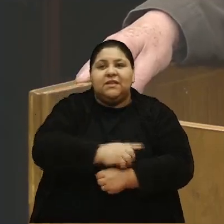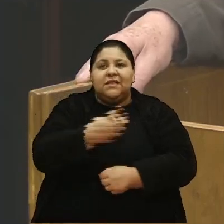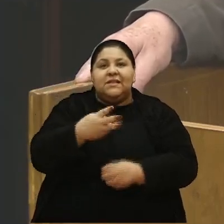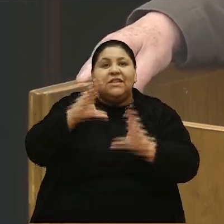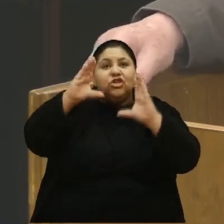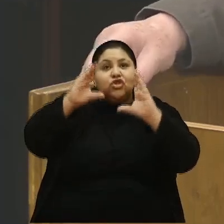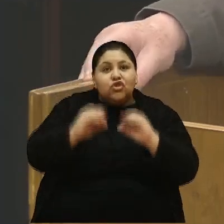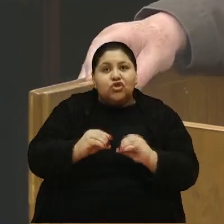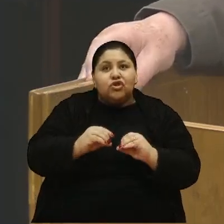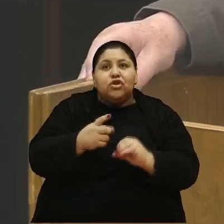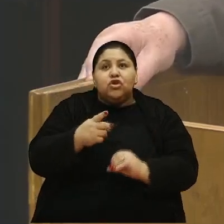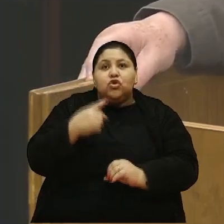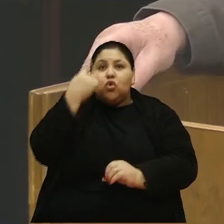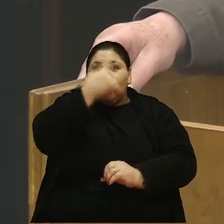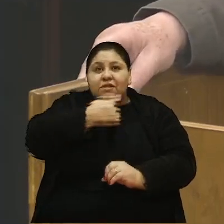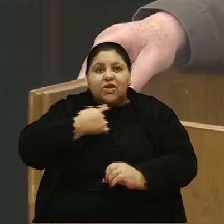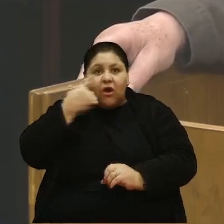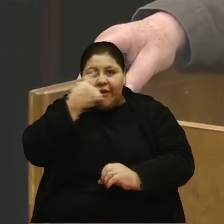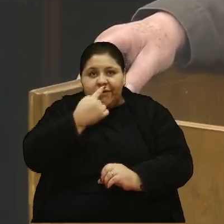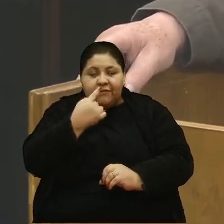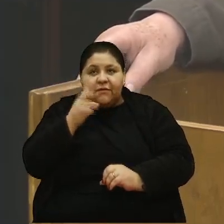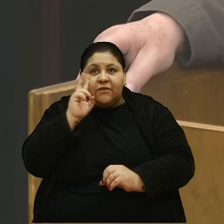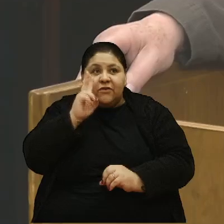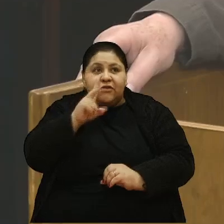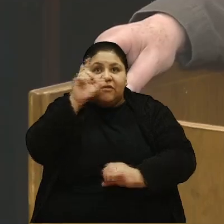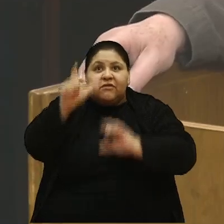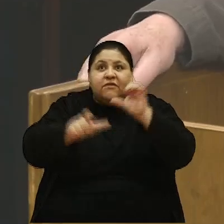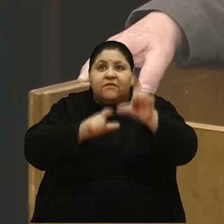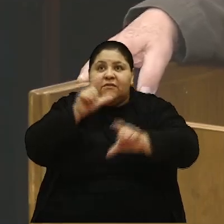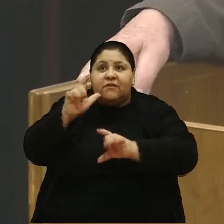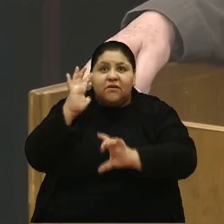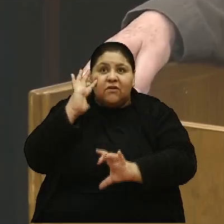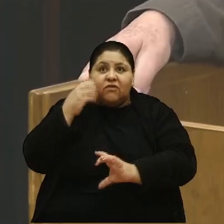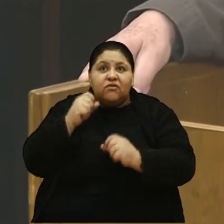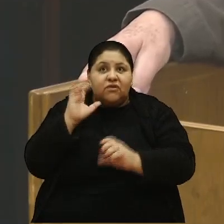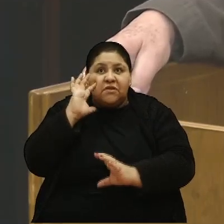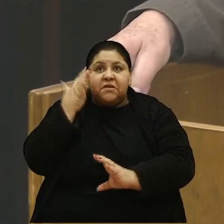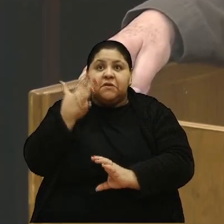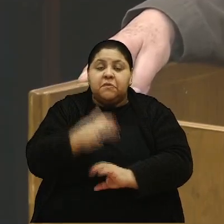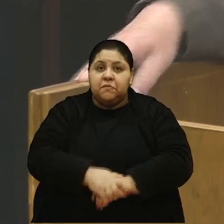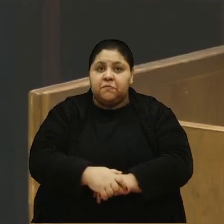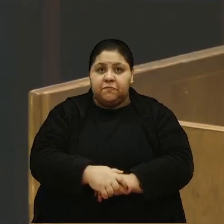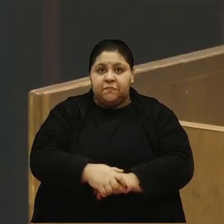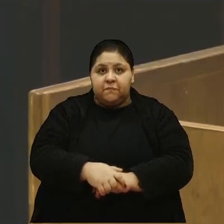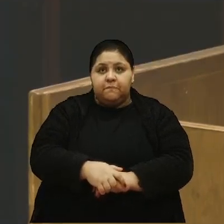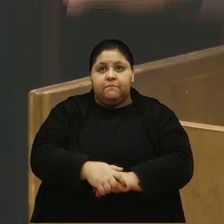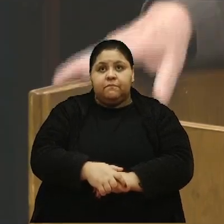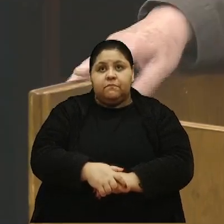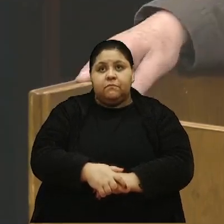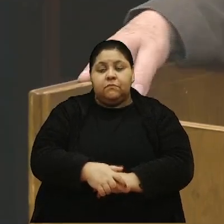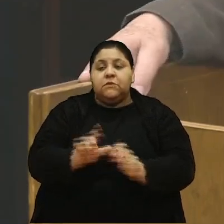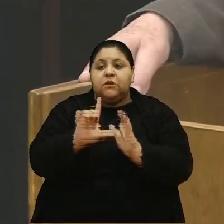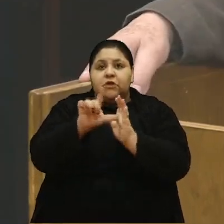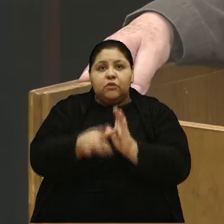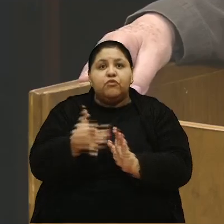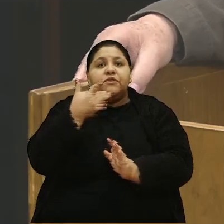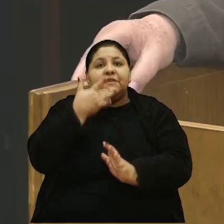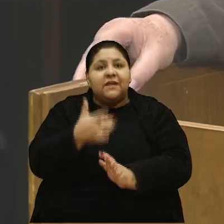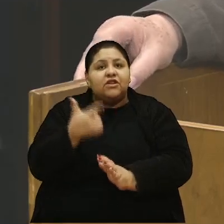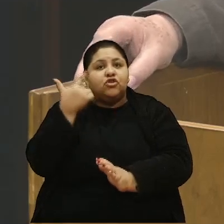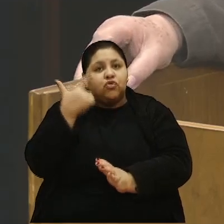lá, 12 horas, vendo as pessoas acontecendo o que está acontecendo. E logo à tarde estarei lá de